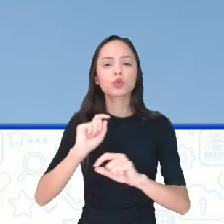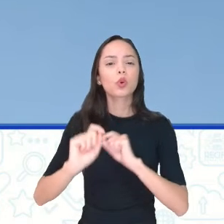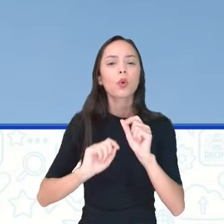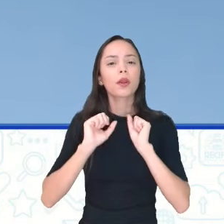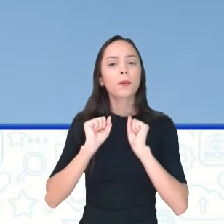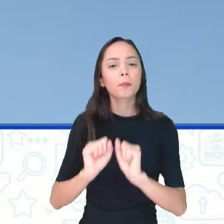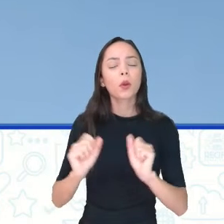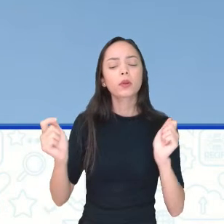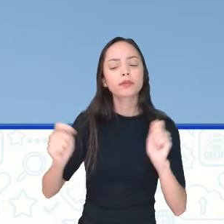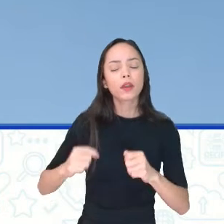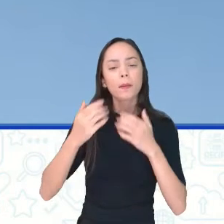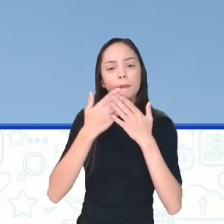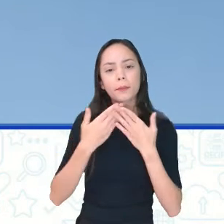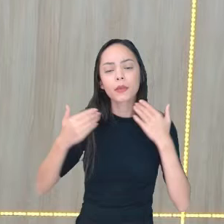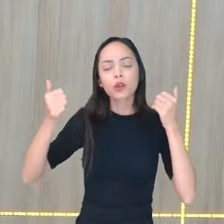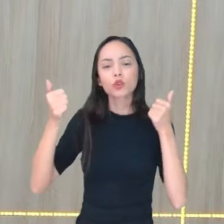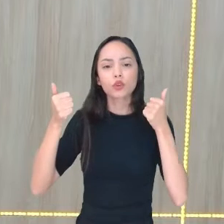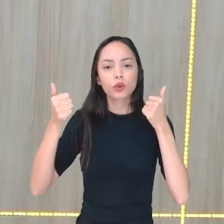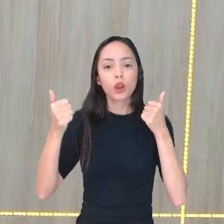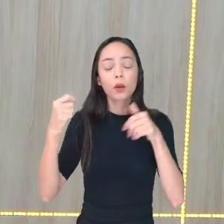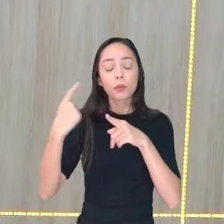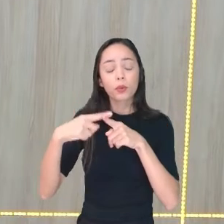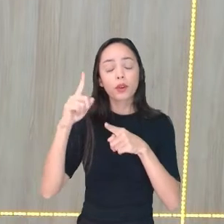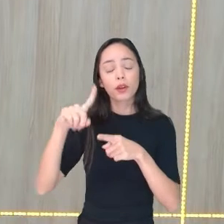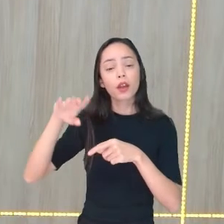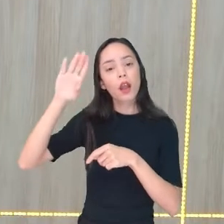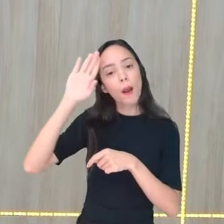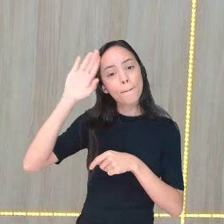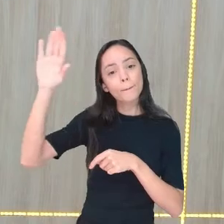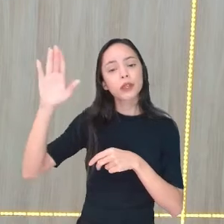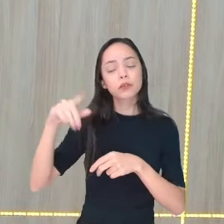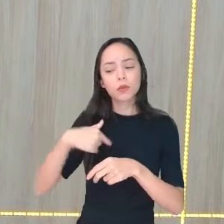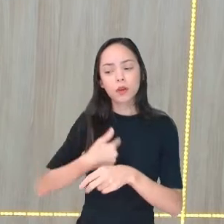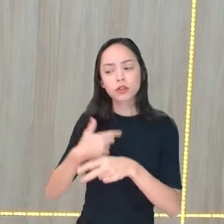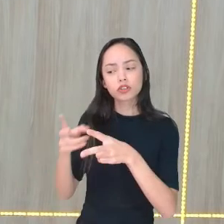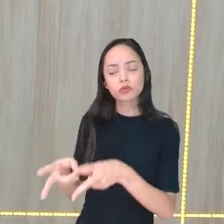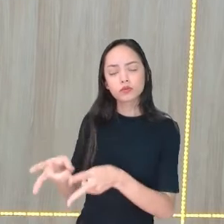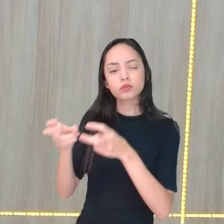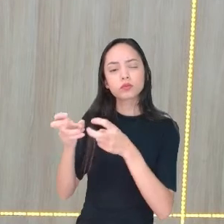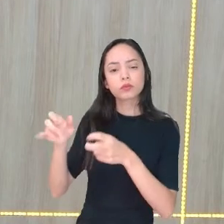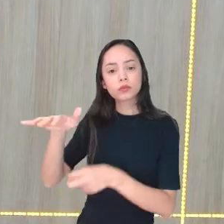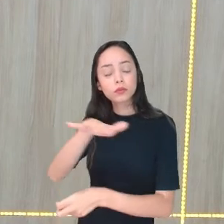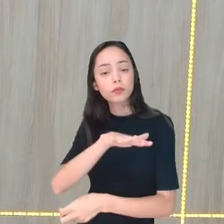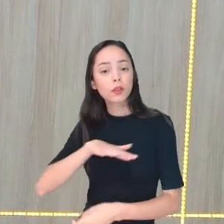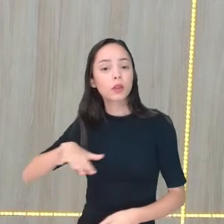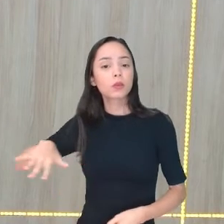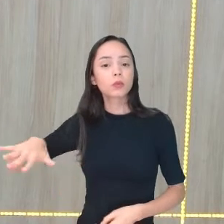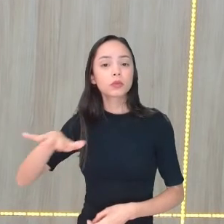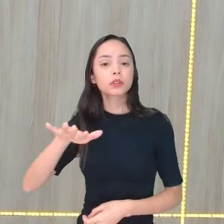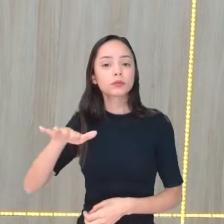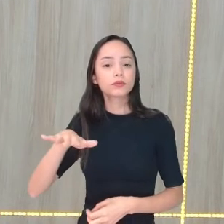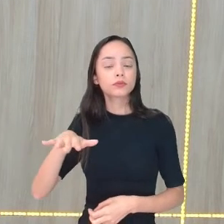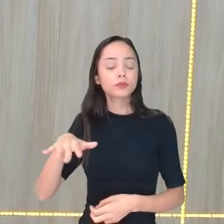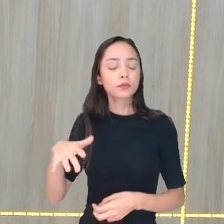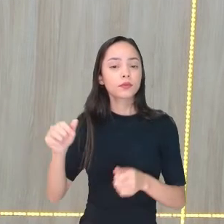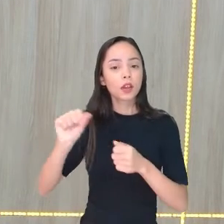melhorar, né? Porque é esse o ponto principal, essa percepção do espaço é que faz a gente